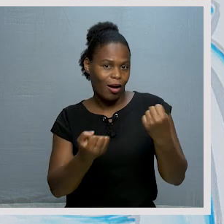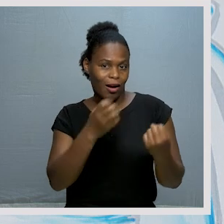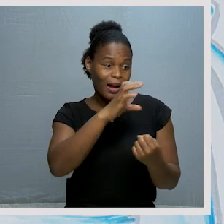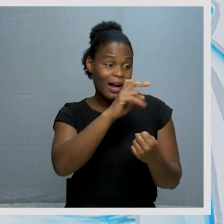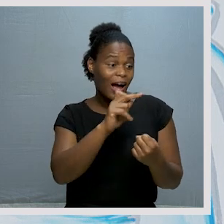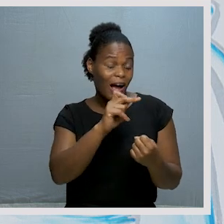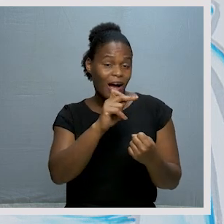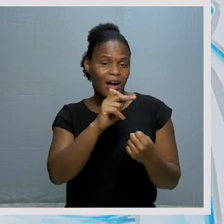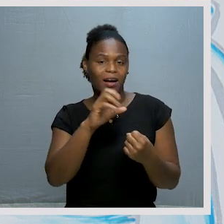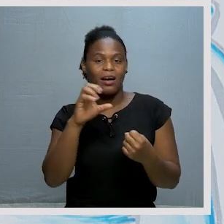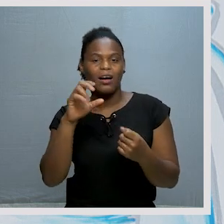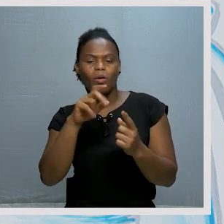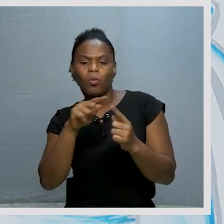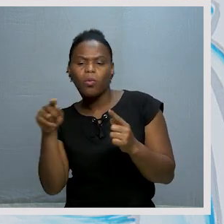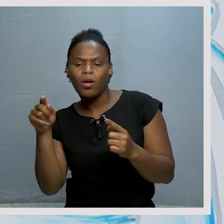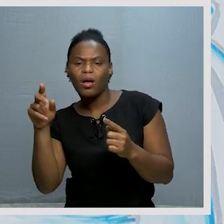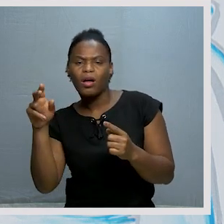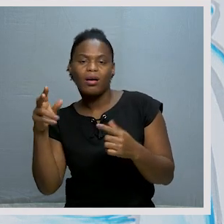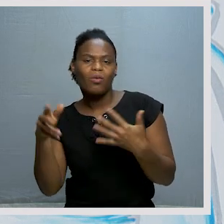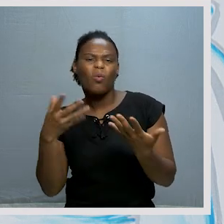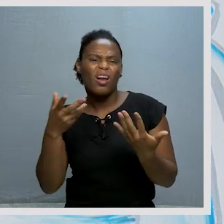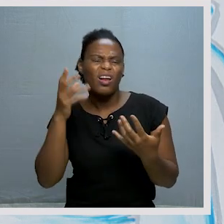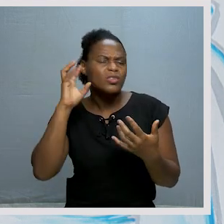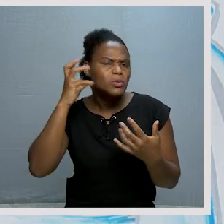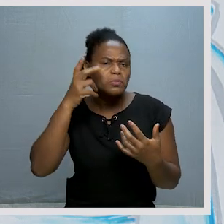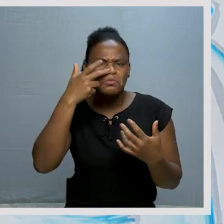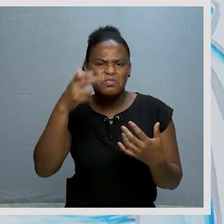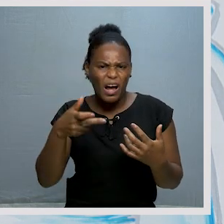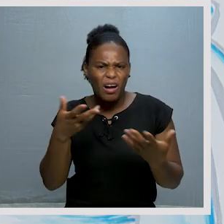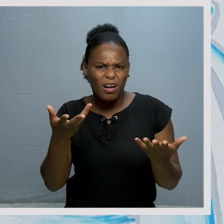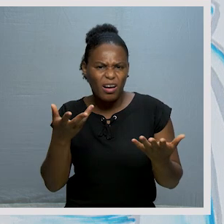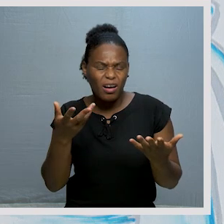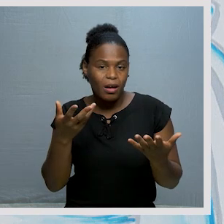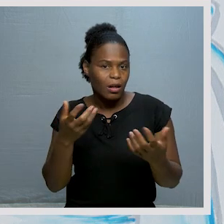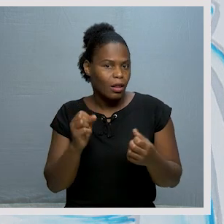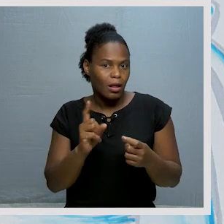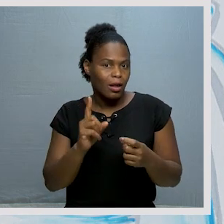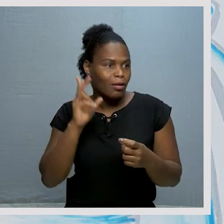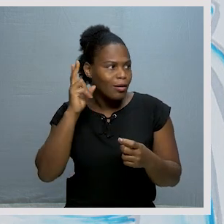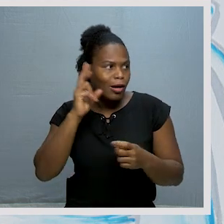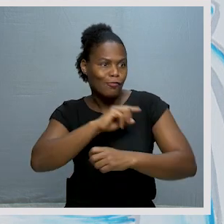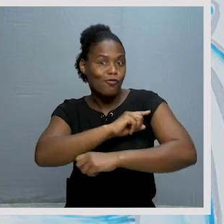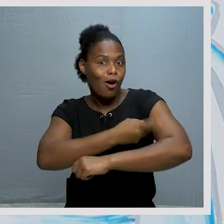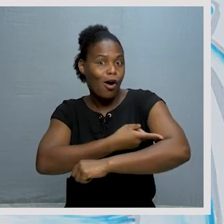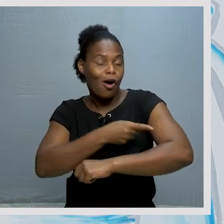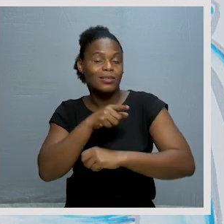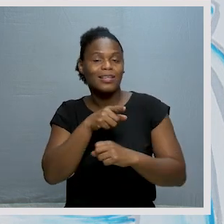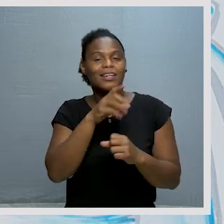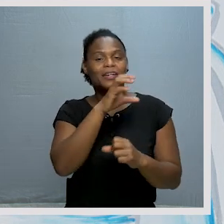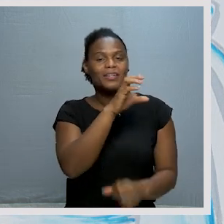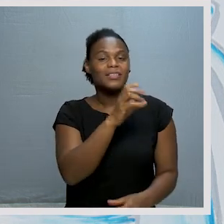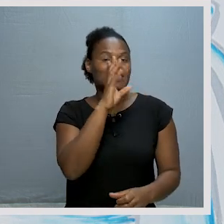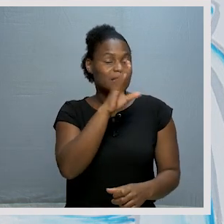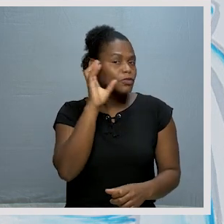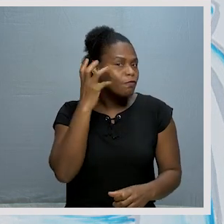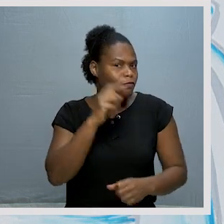Aqui o R tem um som fraco, não é? Pois não, o R aqui tem um som forte, R. Então, se o